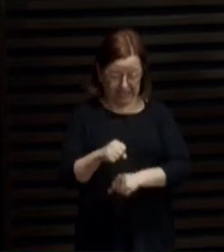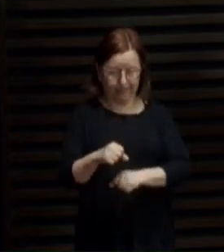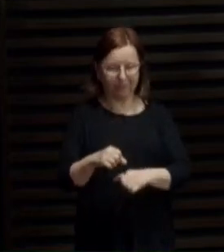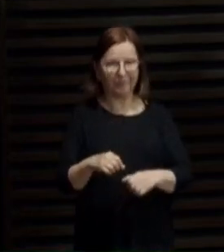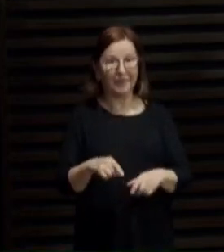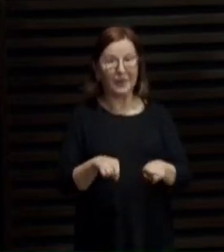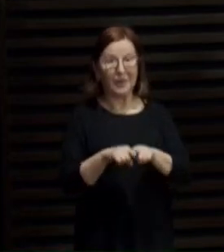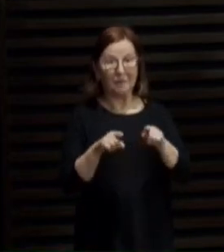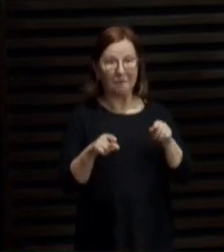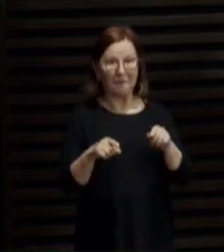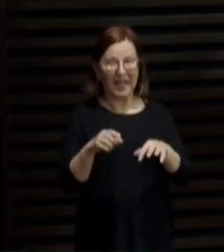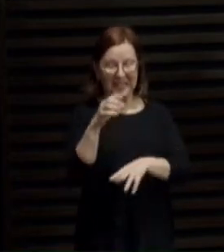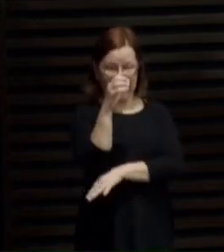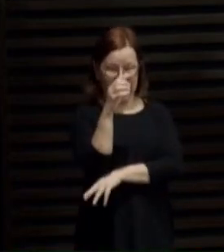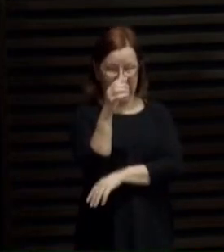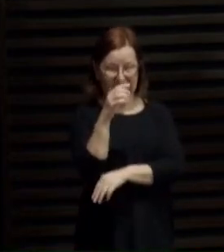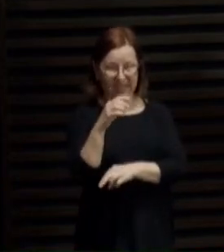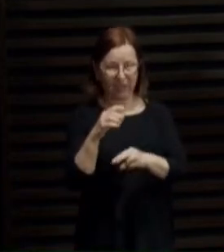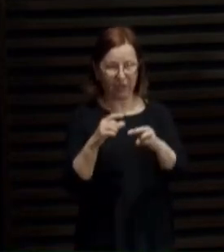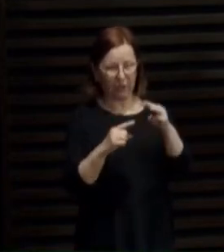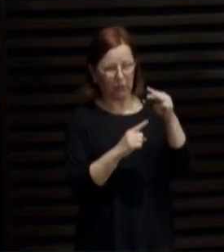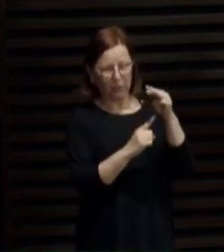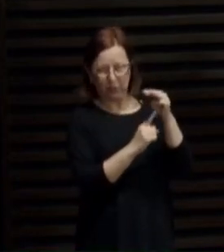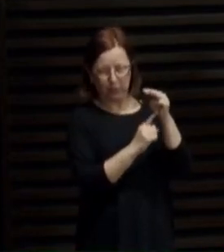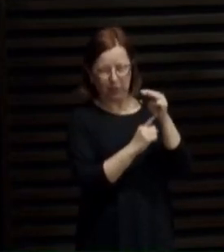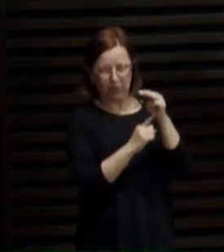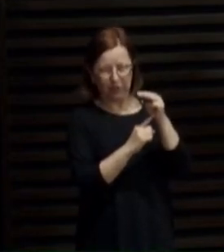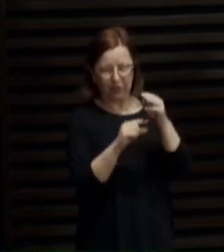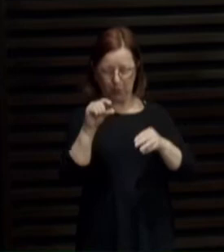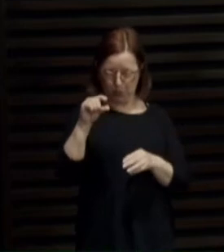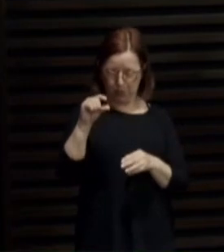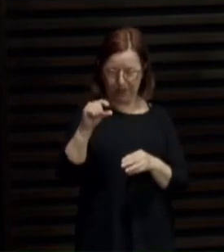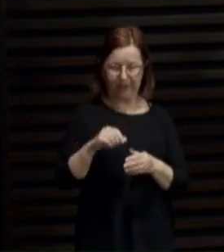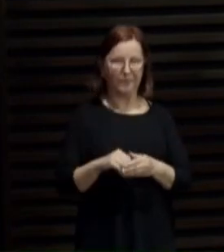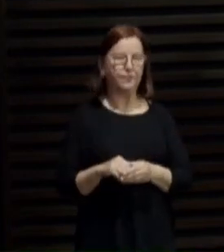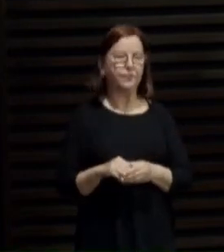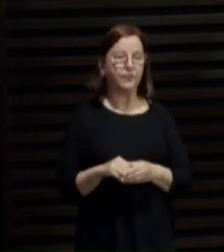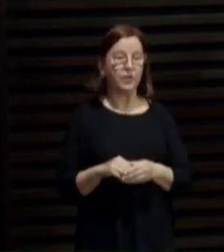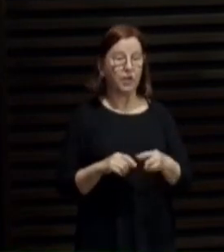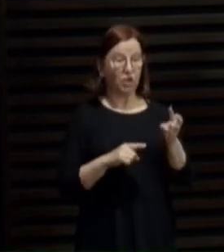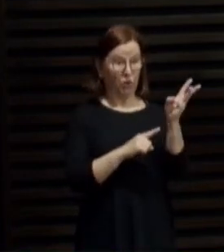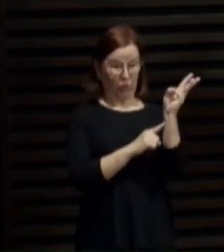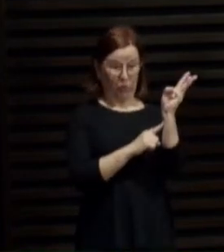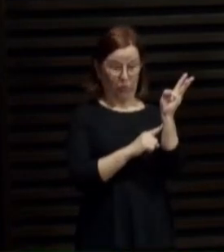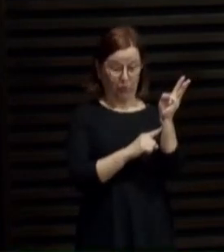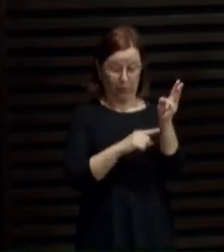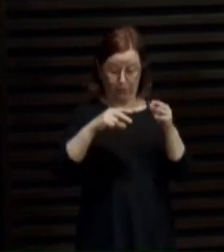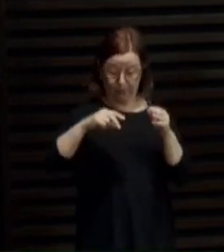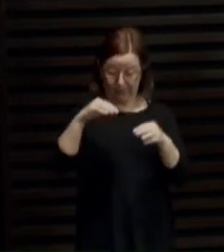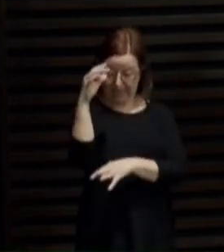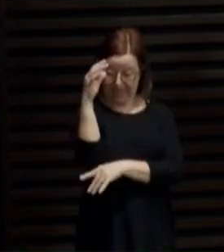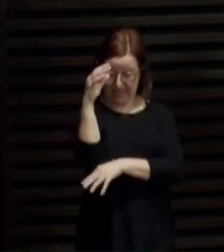superficial. A raiz do joio vai mais fundo. Então ele fica mais agarrado ao solo. A segunda é que ele